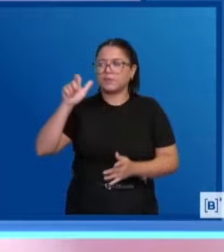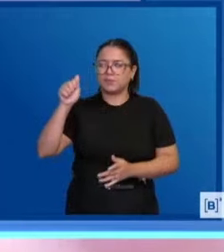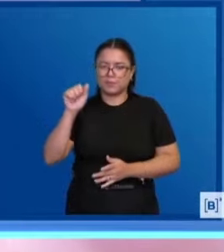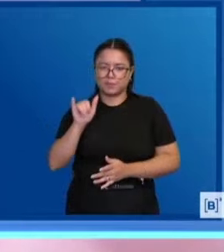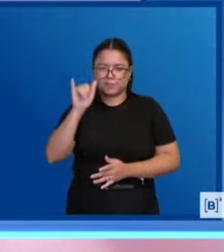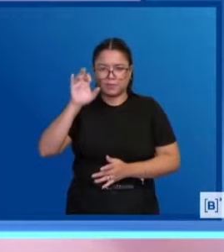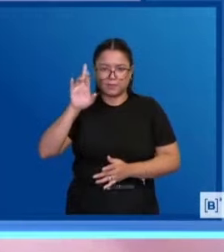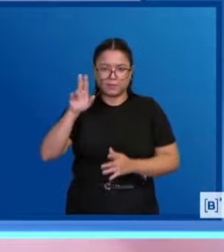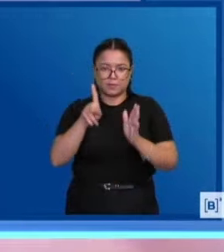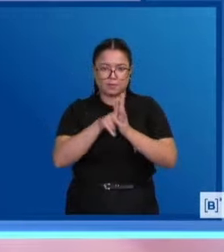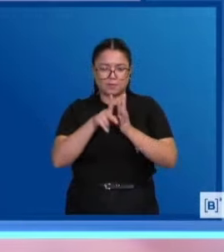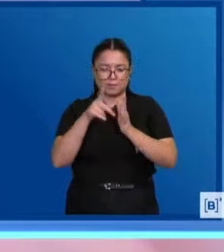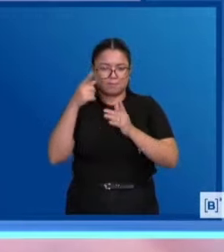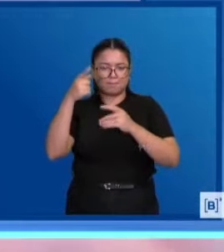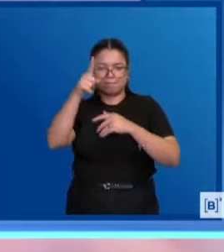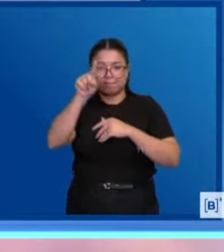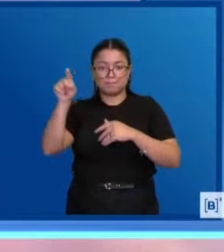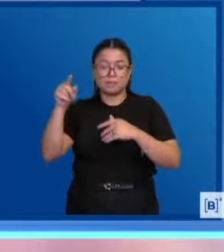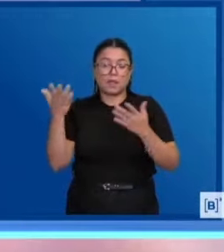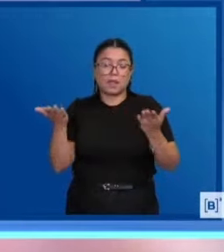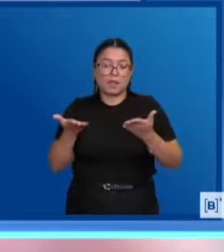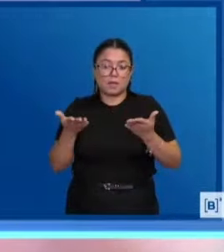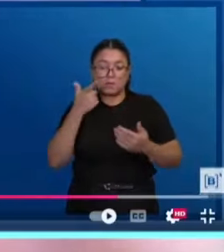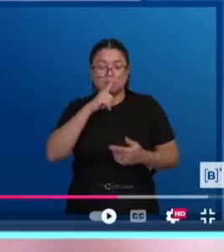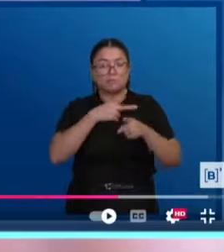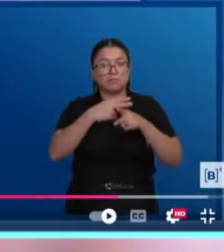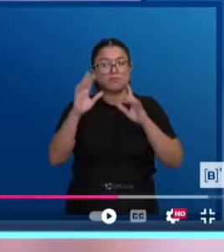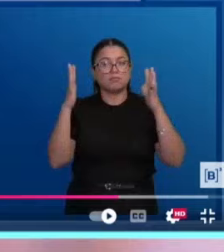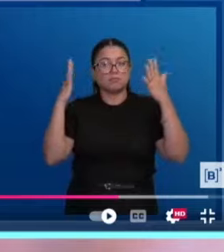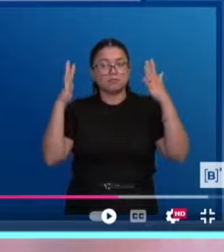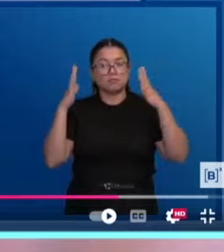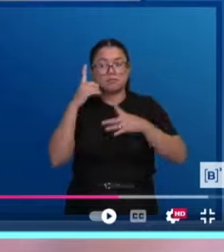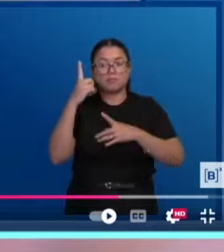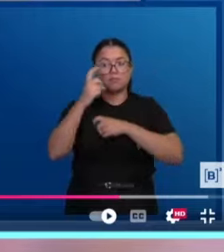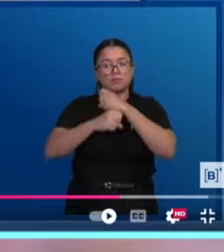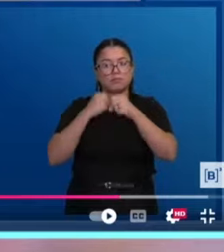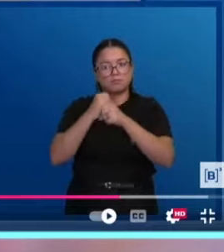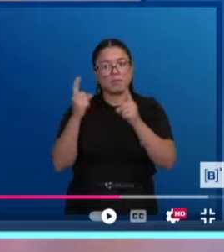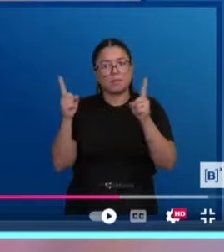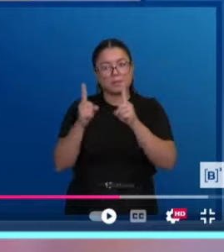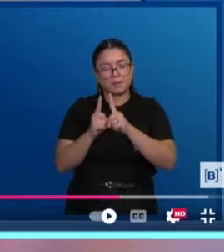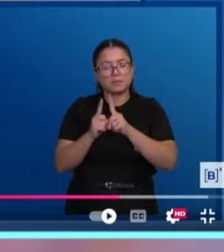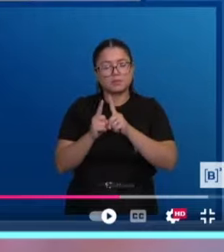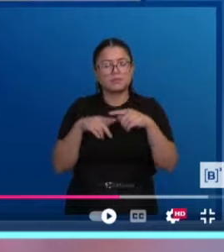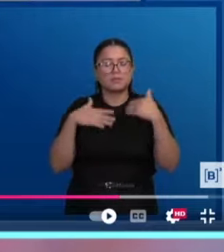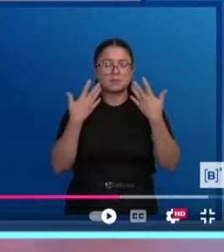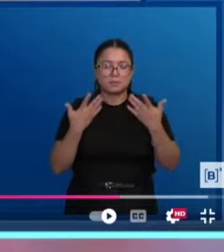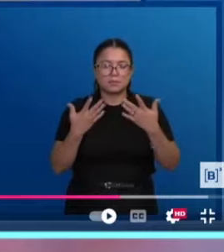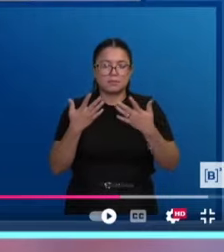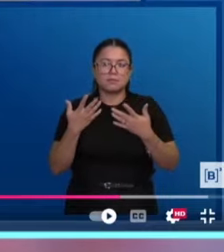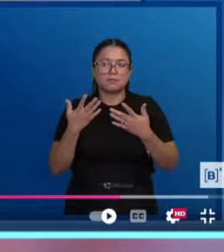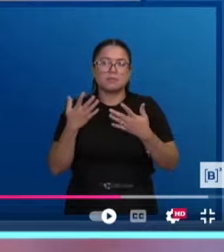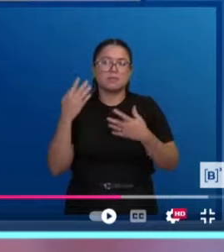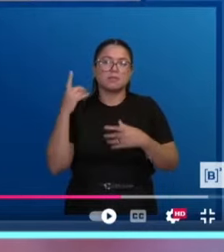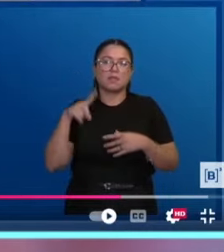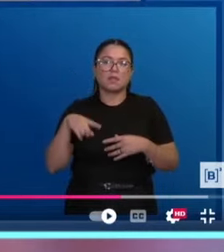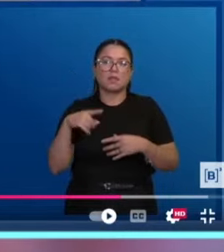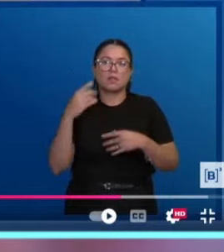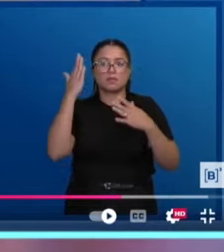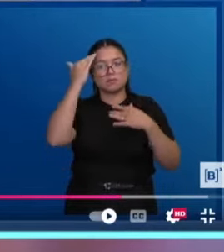na execução das obras de investimentos que a AEGEA vai passar a fazer